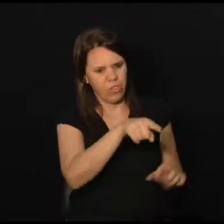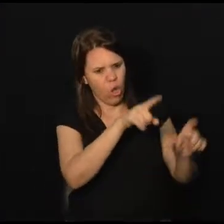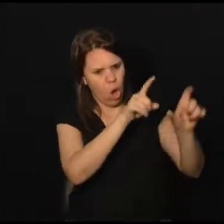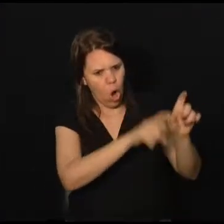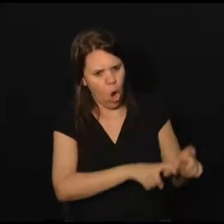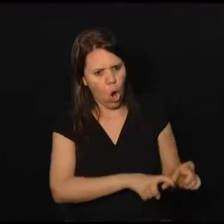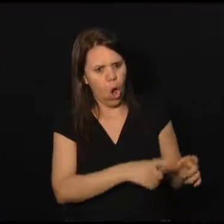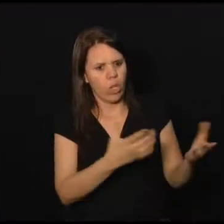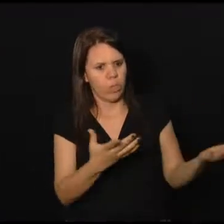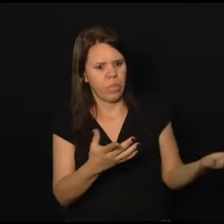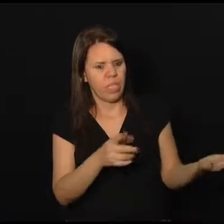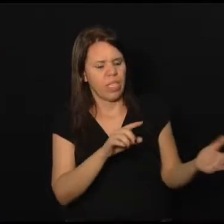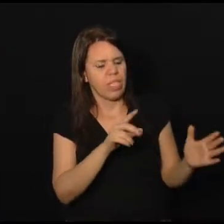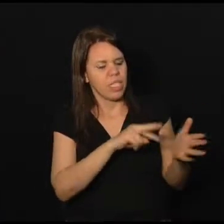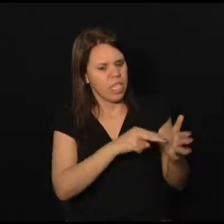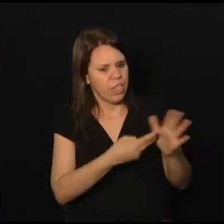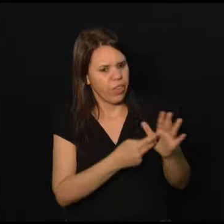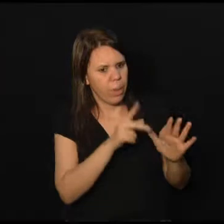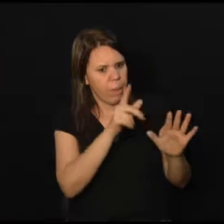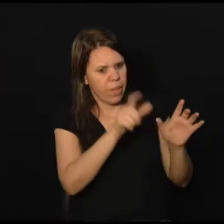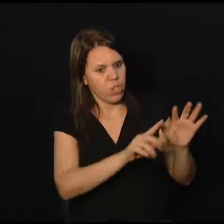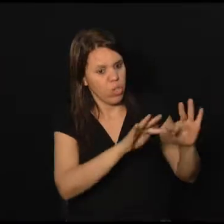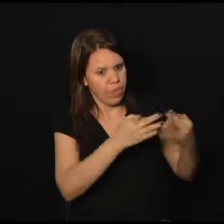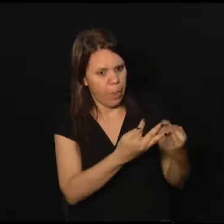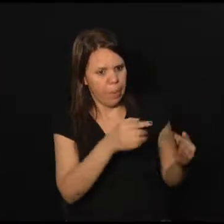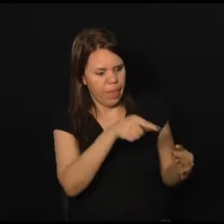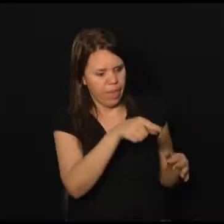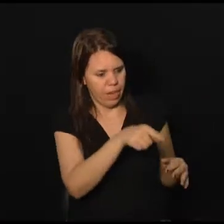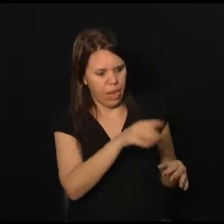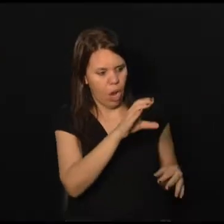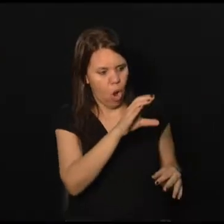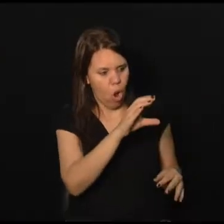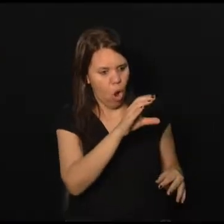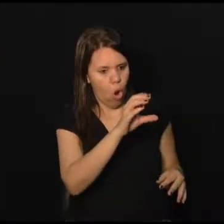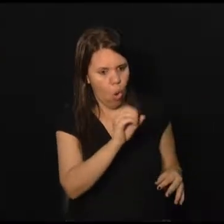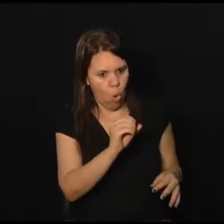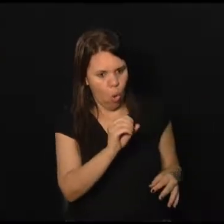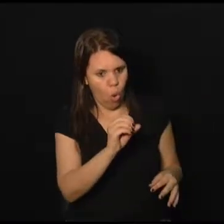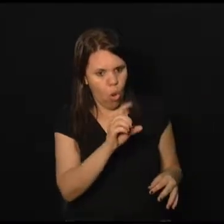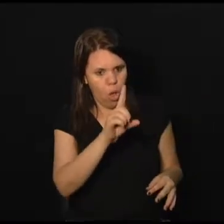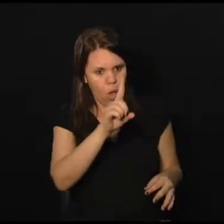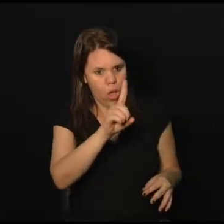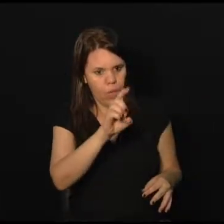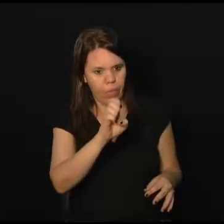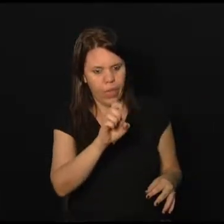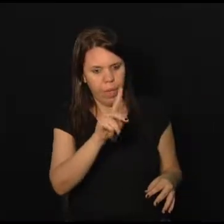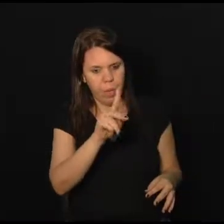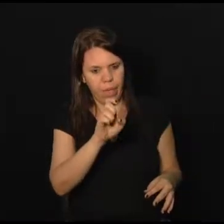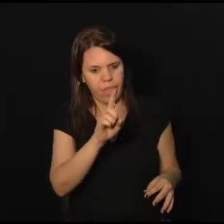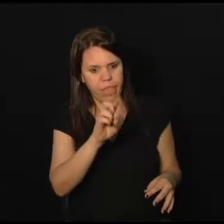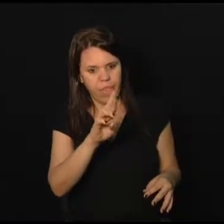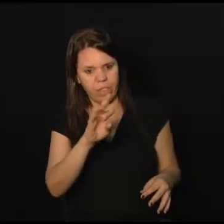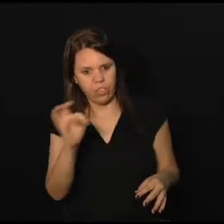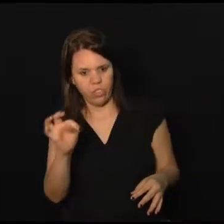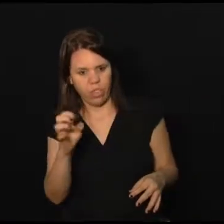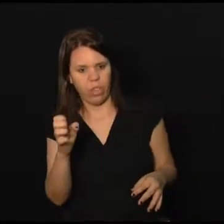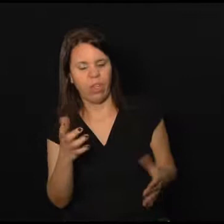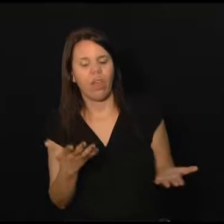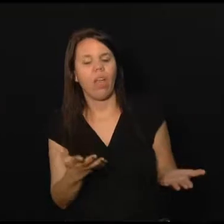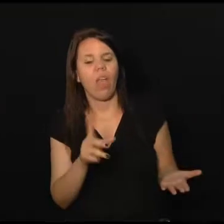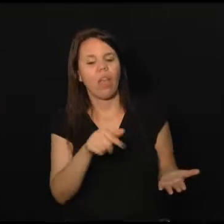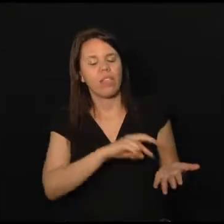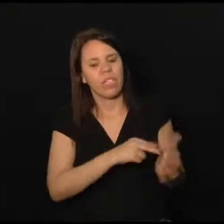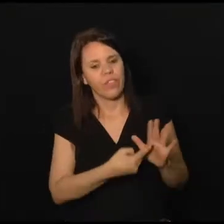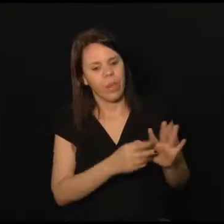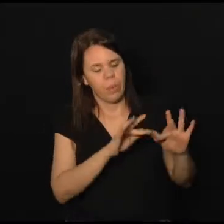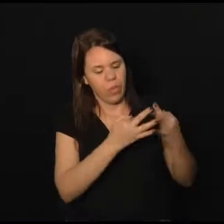sua identidade. Então, fica uma cena assim, o dependente correndo atrás da droga e o familiar correndo atrás do dependente.